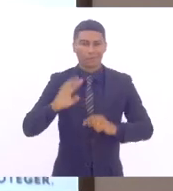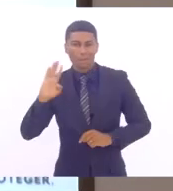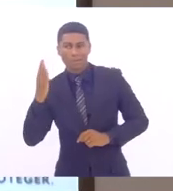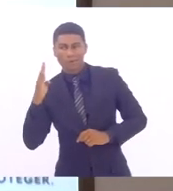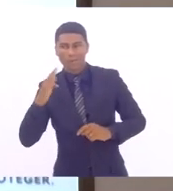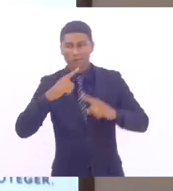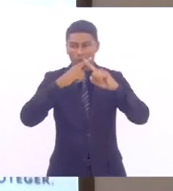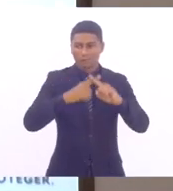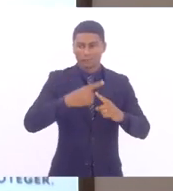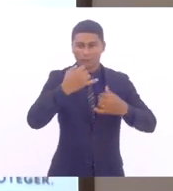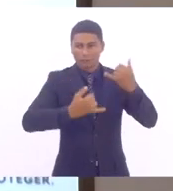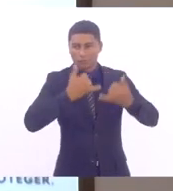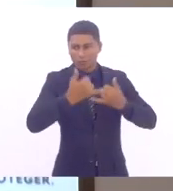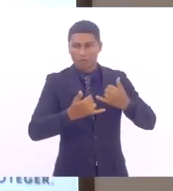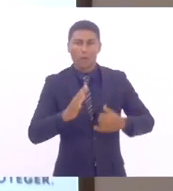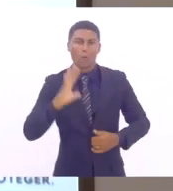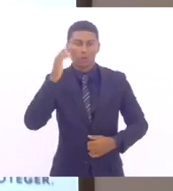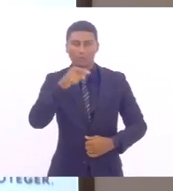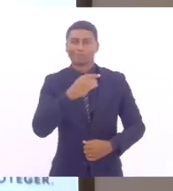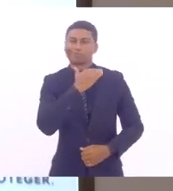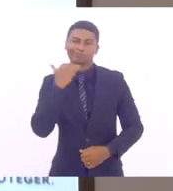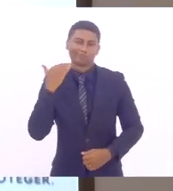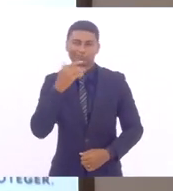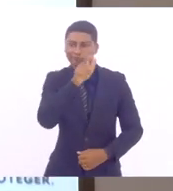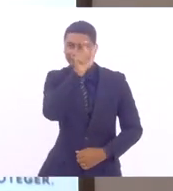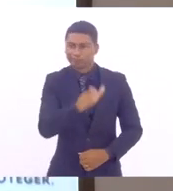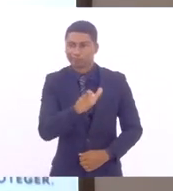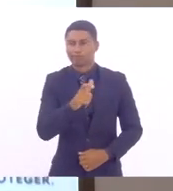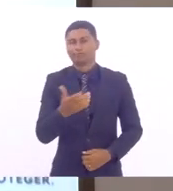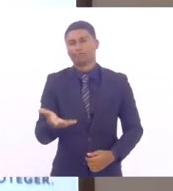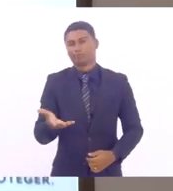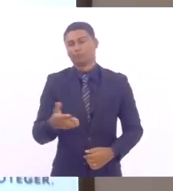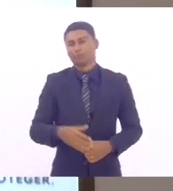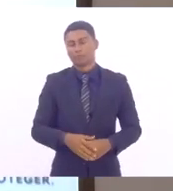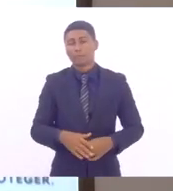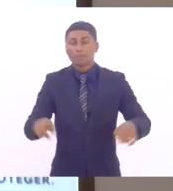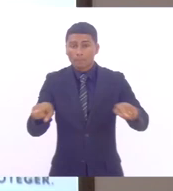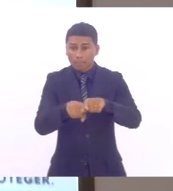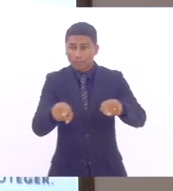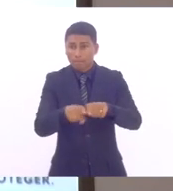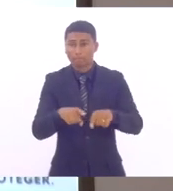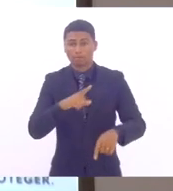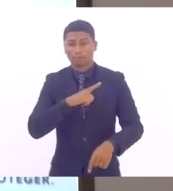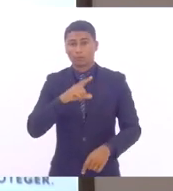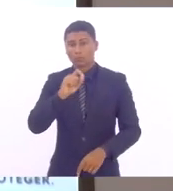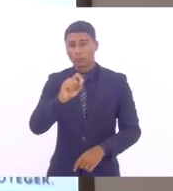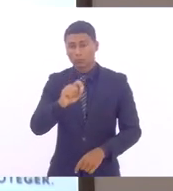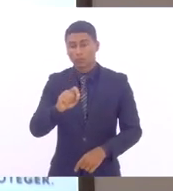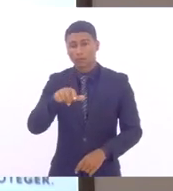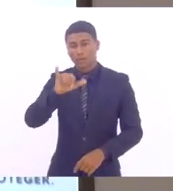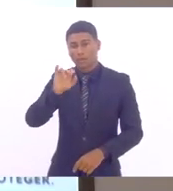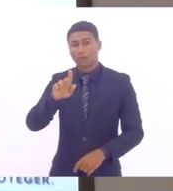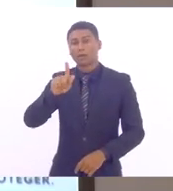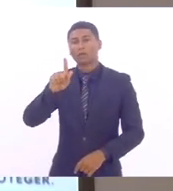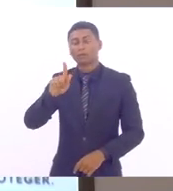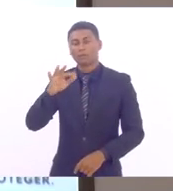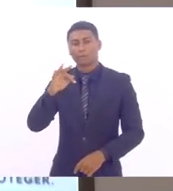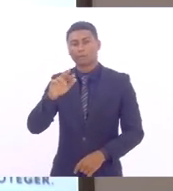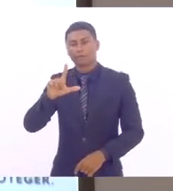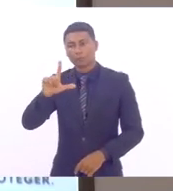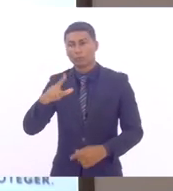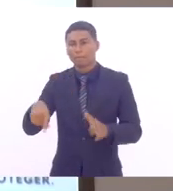favor? Nós temos também o afastamento da torcida Young Flu, do Fluminense, da Força Jovem do Vasco,